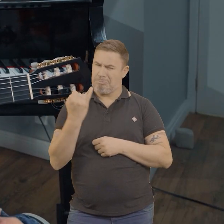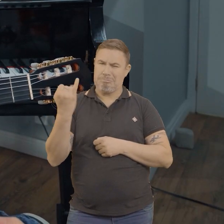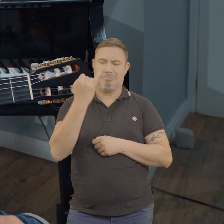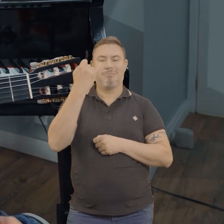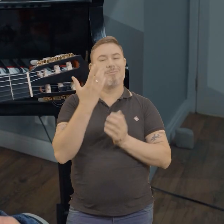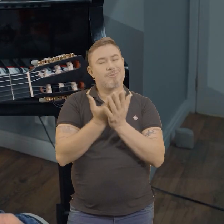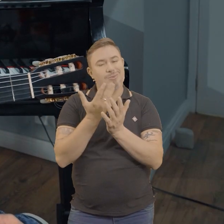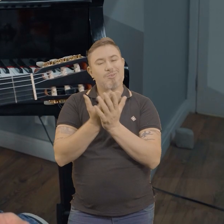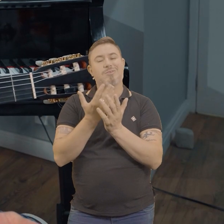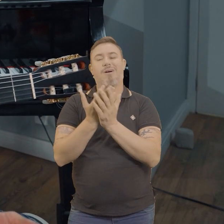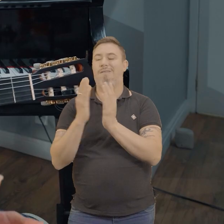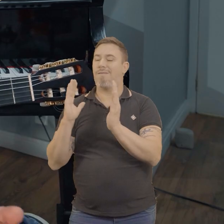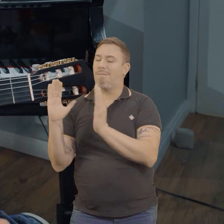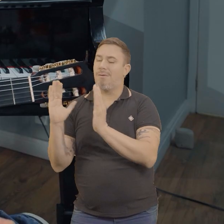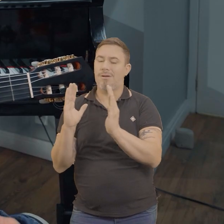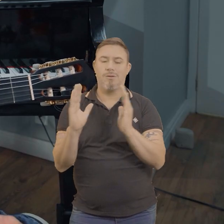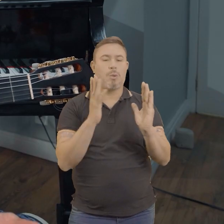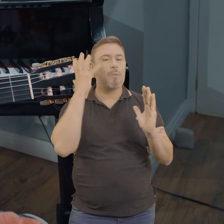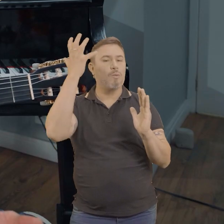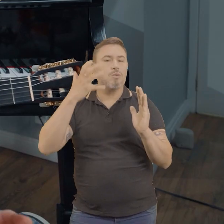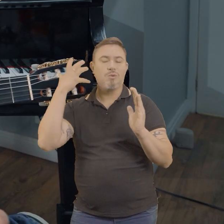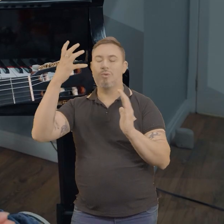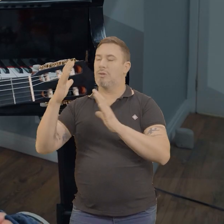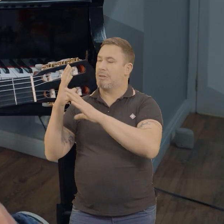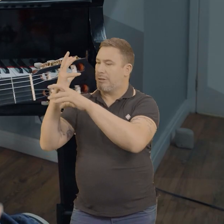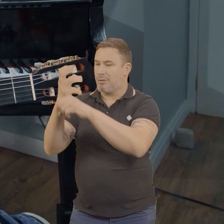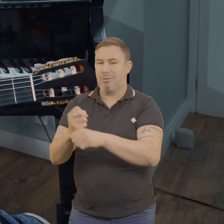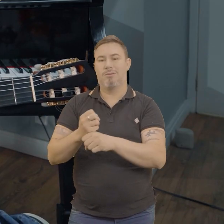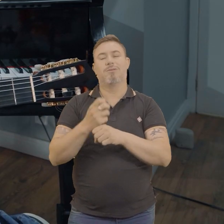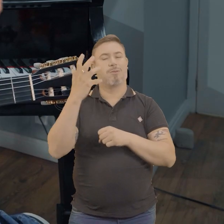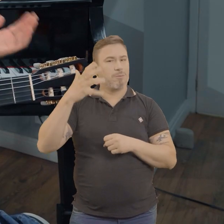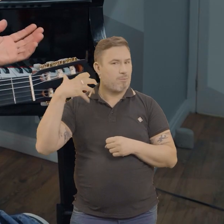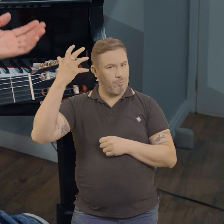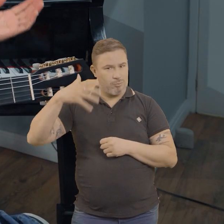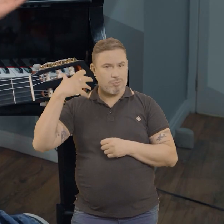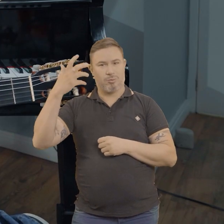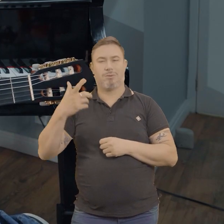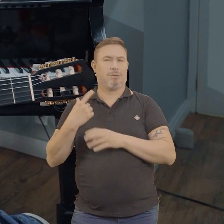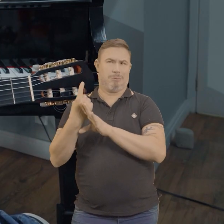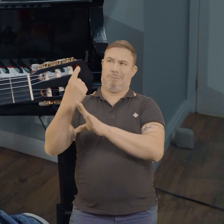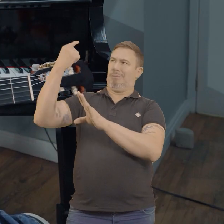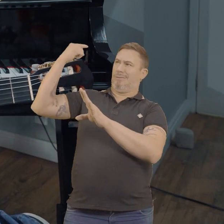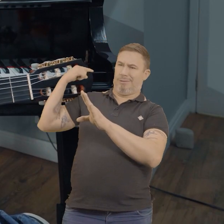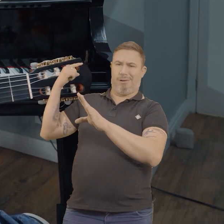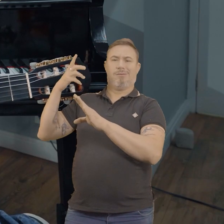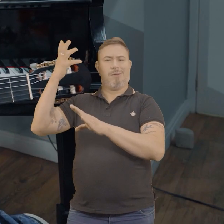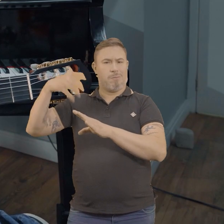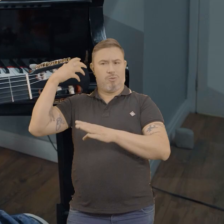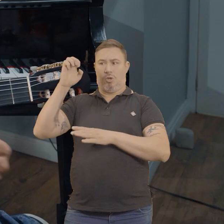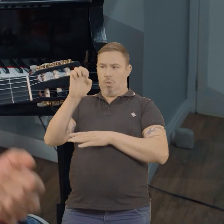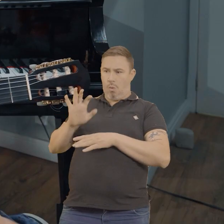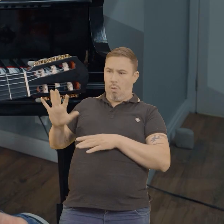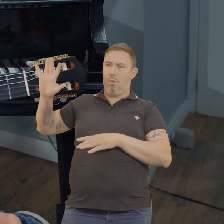gente estudava os períodos da música, todo um repertório, desde o período renascentista, né, da música europeia, mas